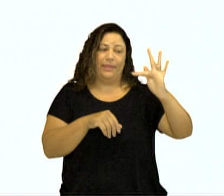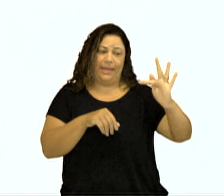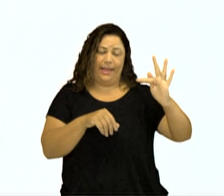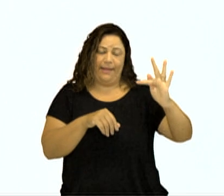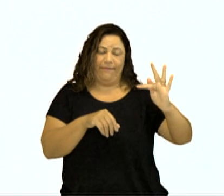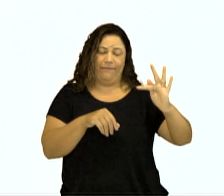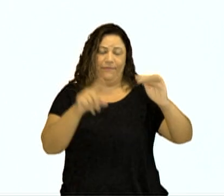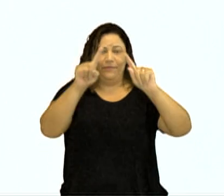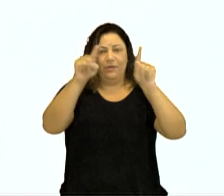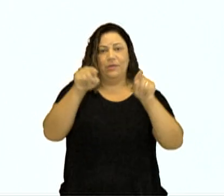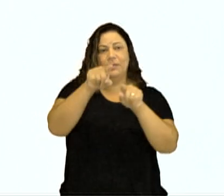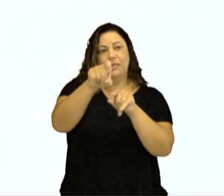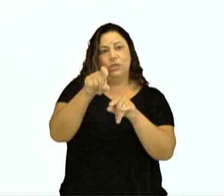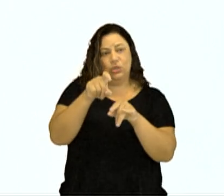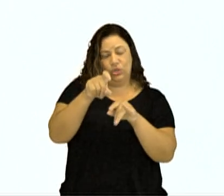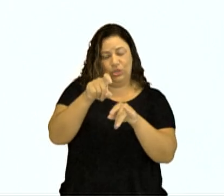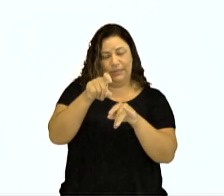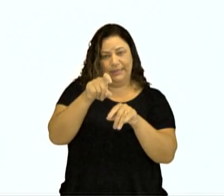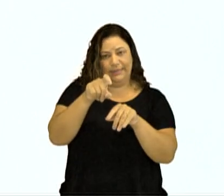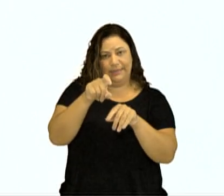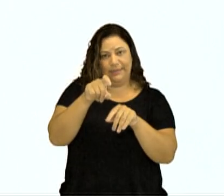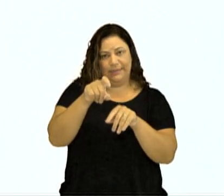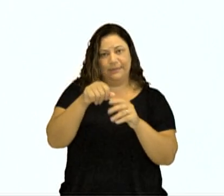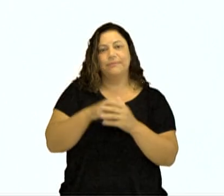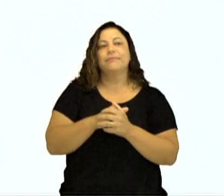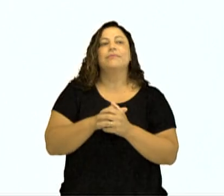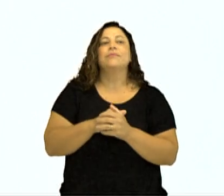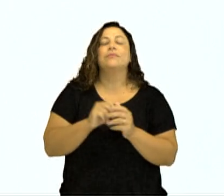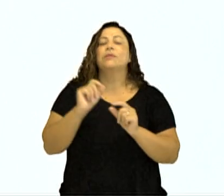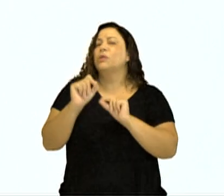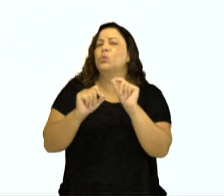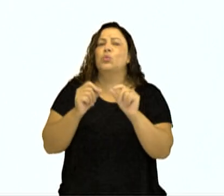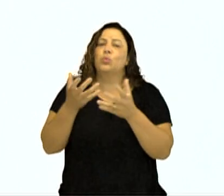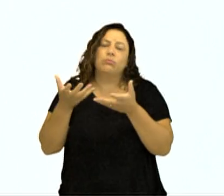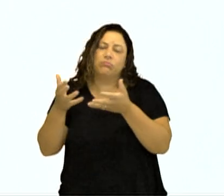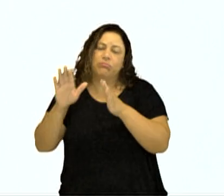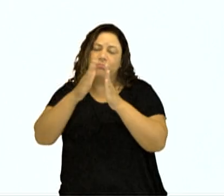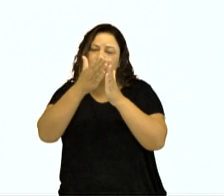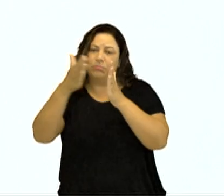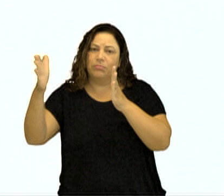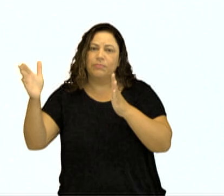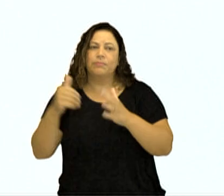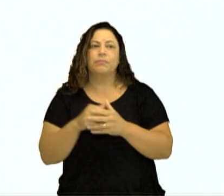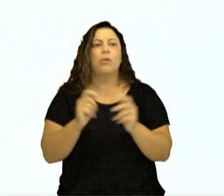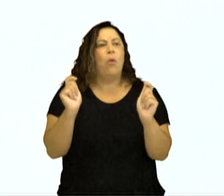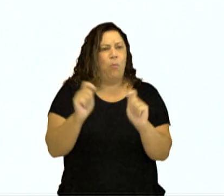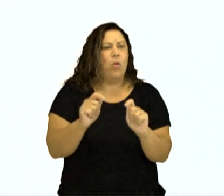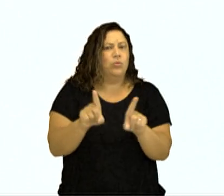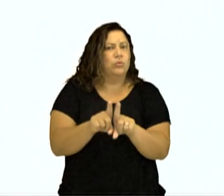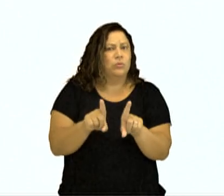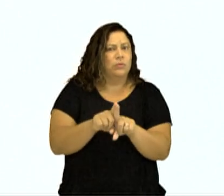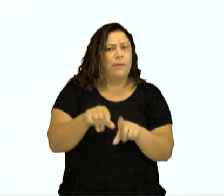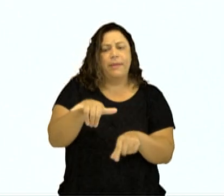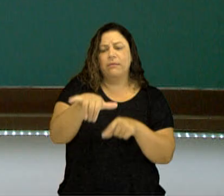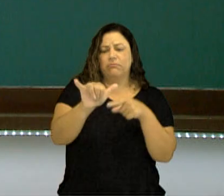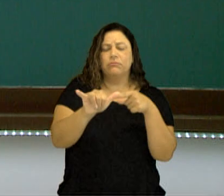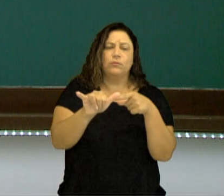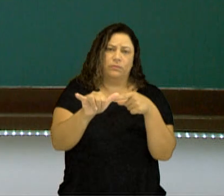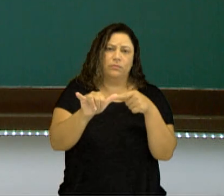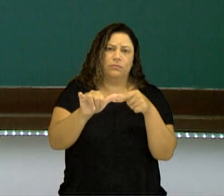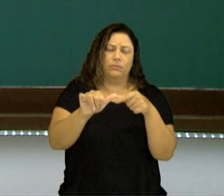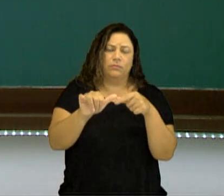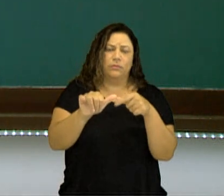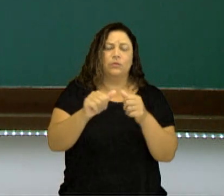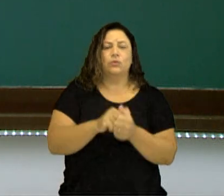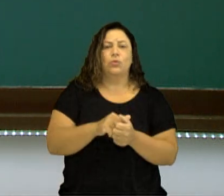x, e a sentença matemática que eu desejo. Ou eu posso escrever também, substituir esse f de x por um y, como se